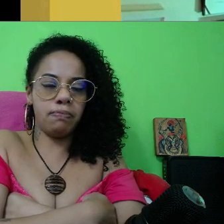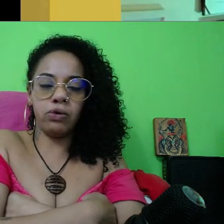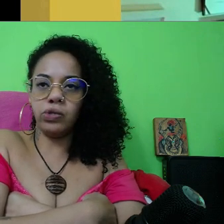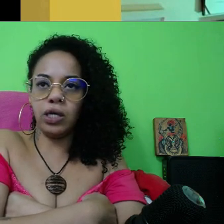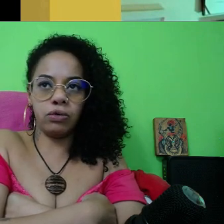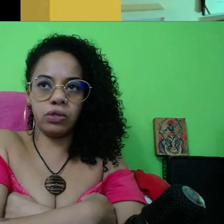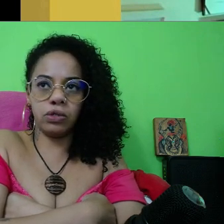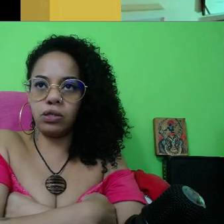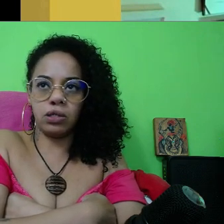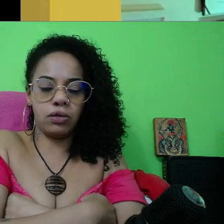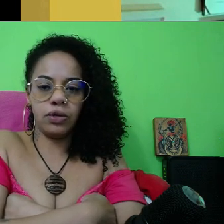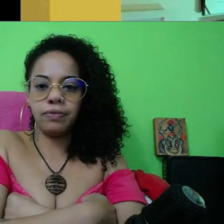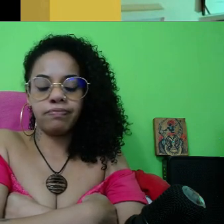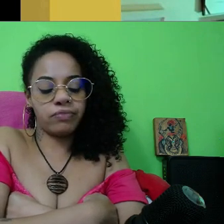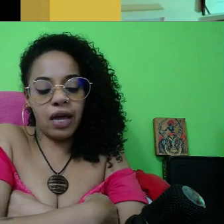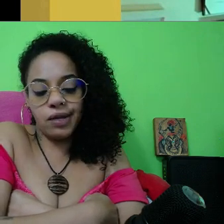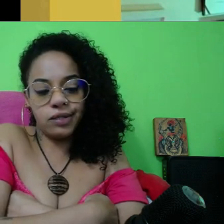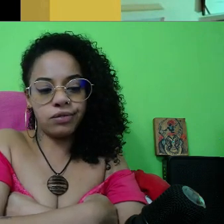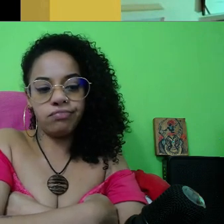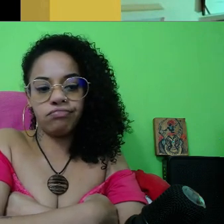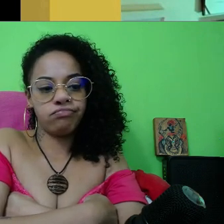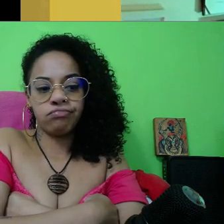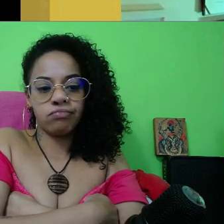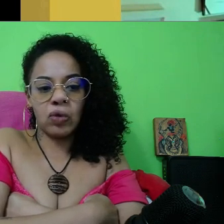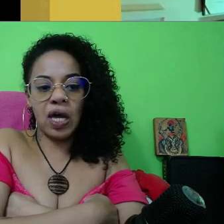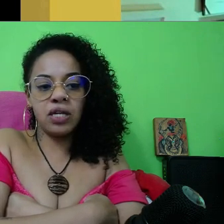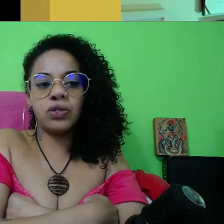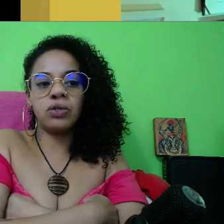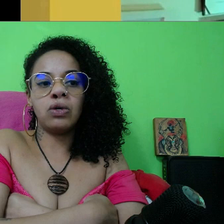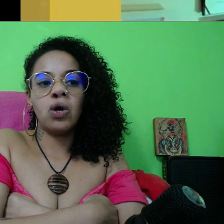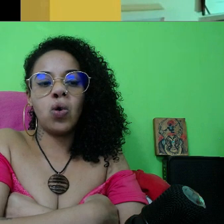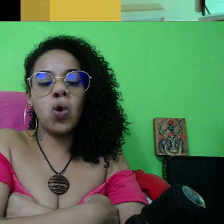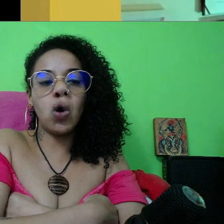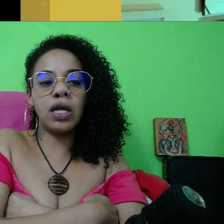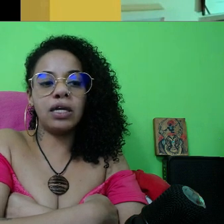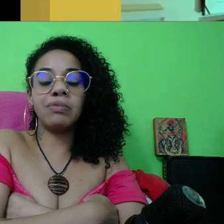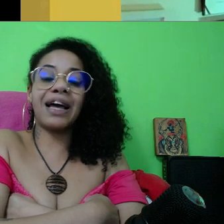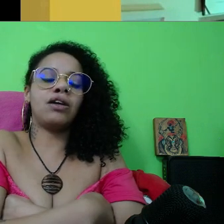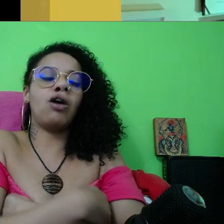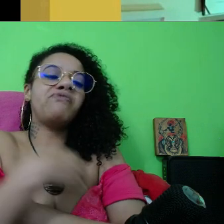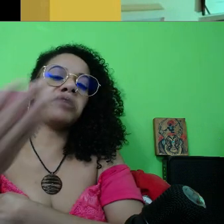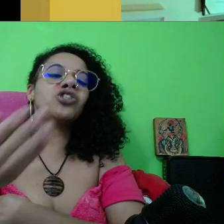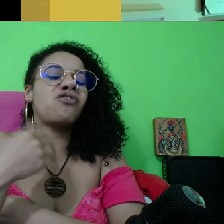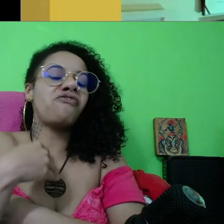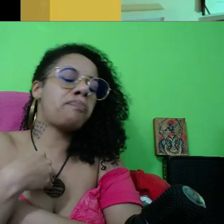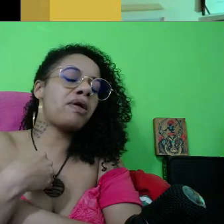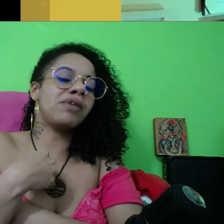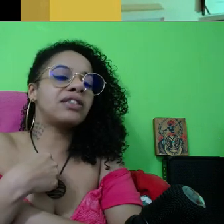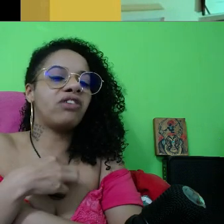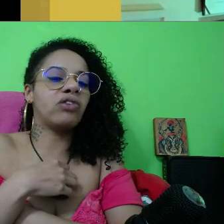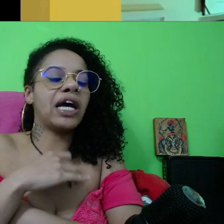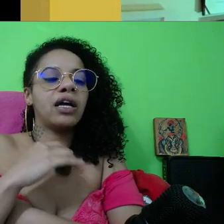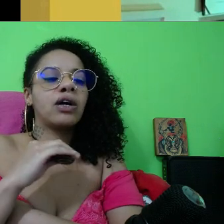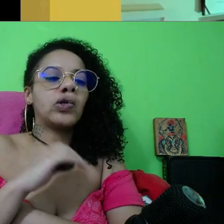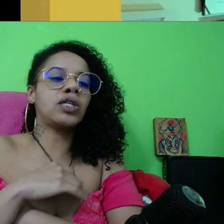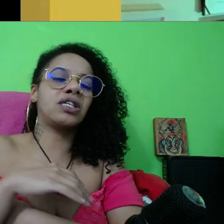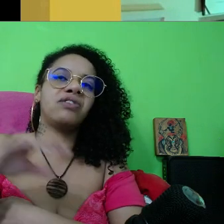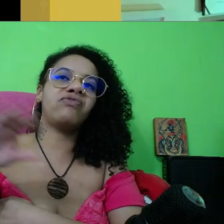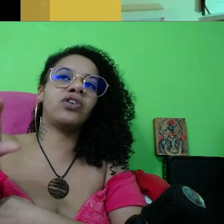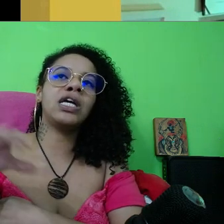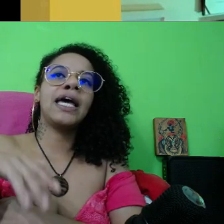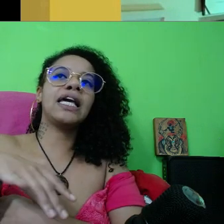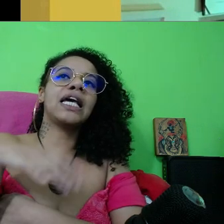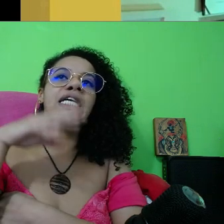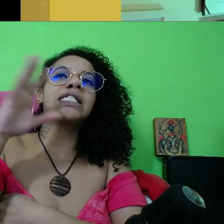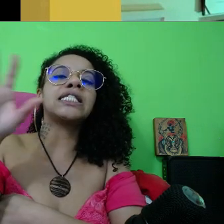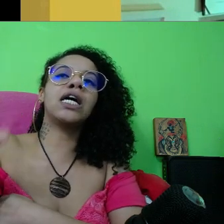meu Deus Nossa é isso é isso o rolê quer dizer obviamente que não foi para mim que você falou né com